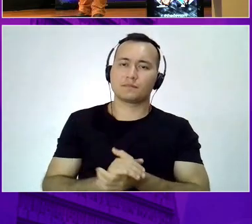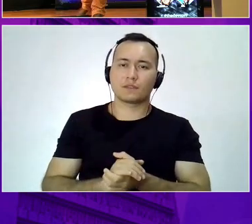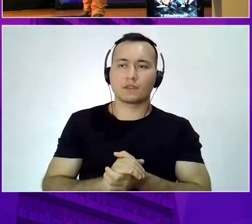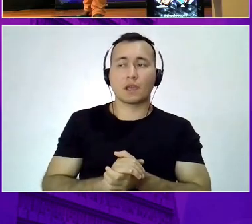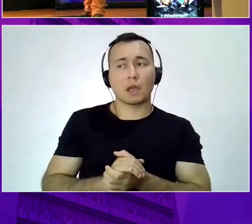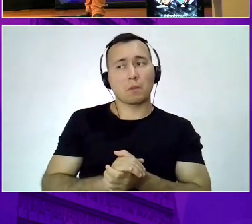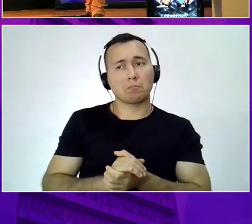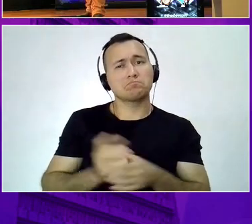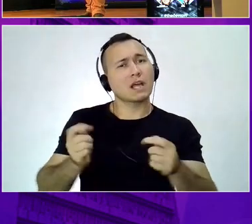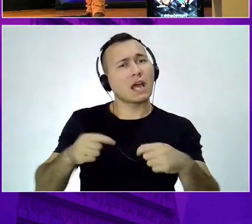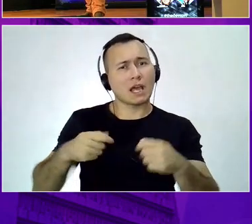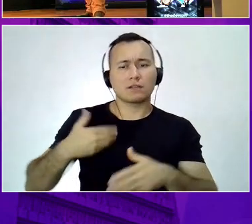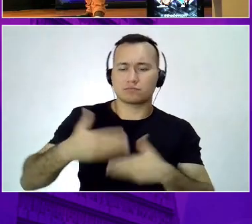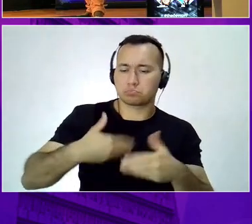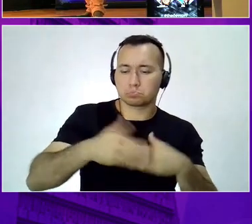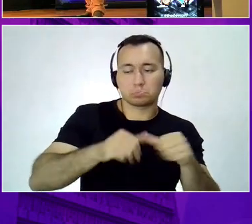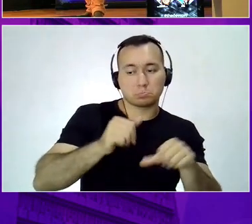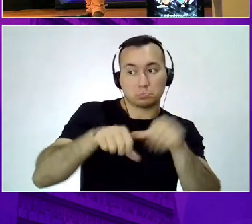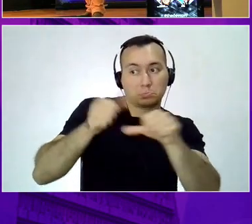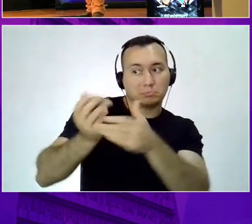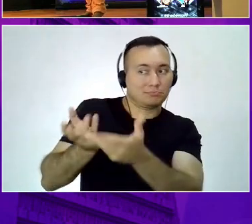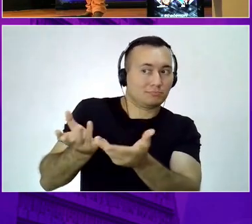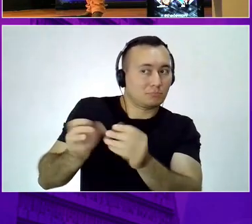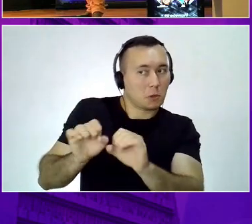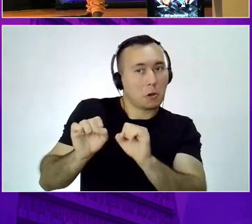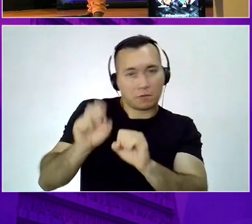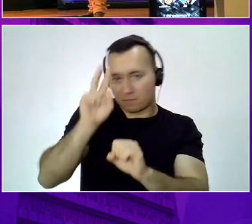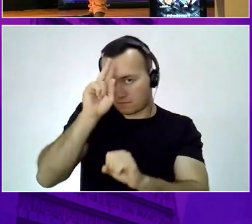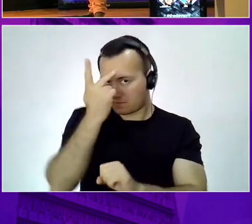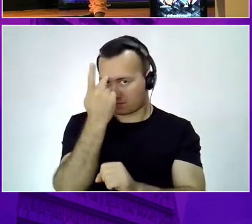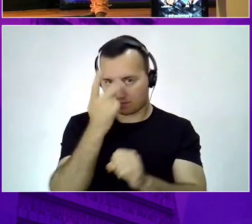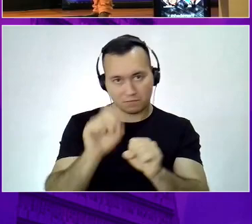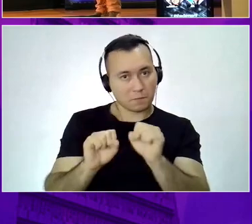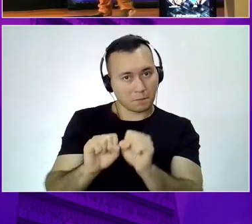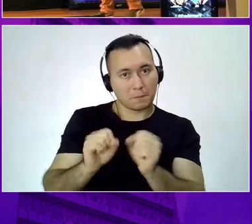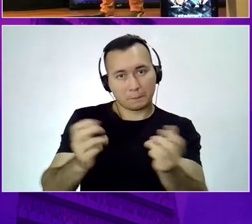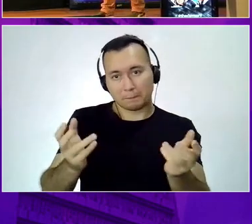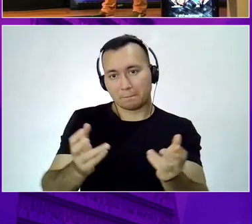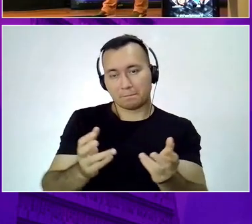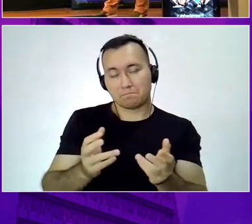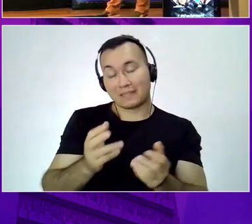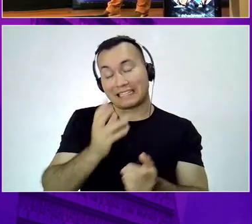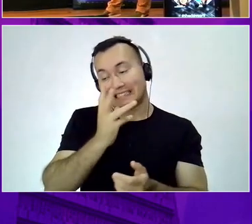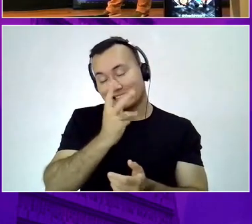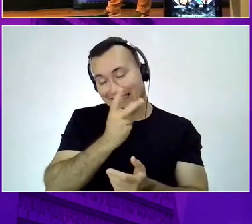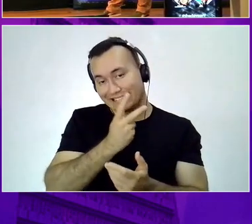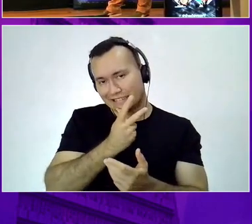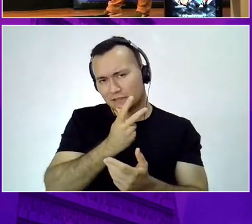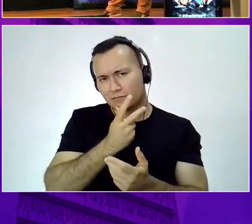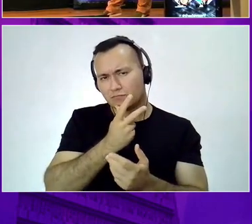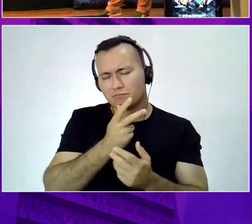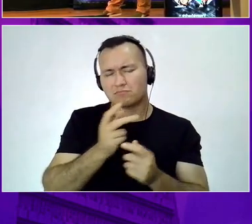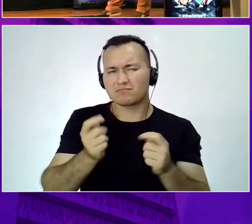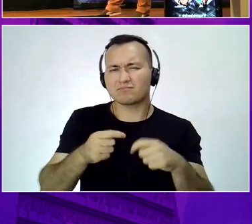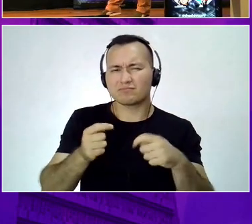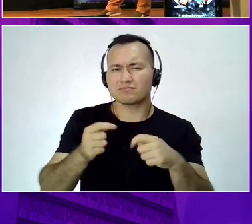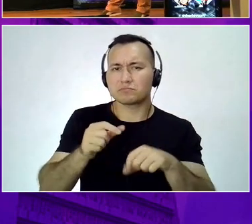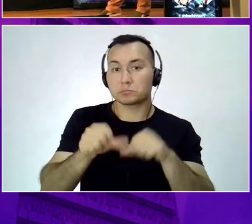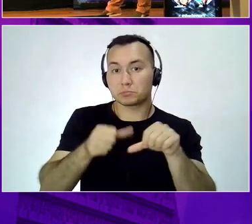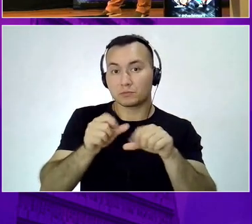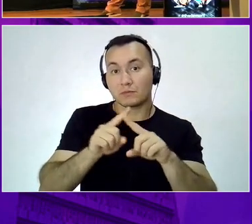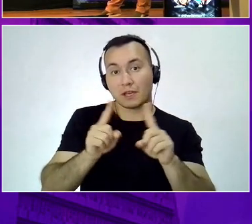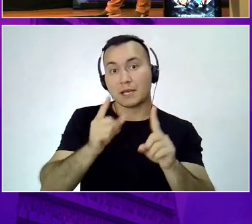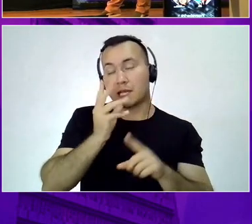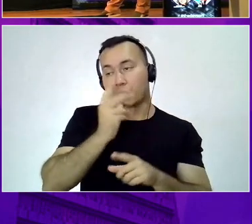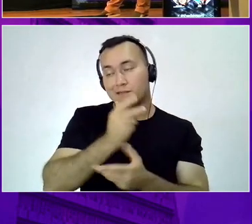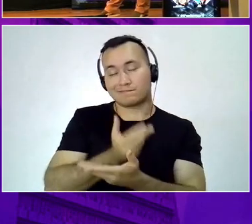certeza, né? Dá para mudar, só que não vai ser mais, vai ser com certeza mais lento do que, né, se fosse aquele cenário anterior, onde eu tenho mais pessoas